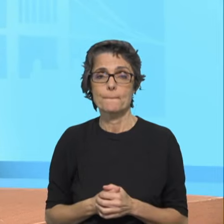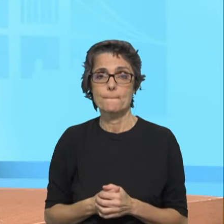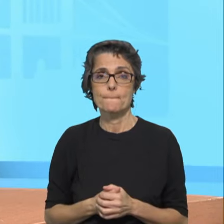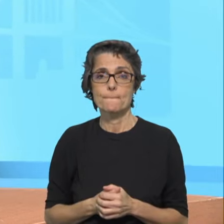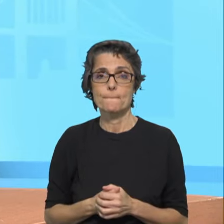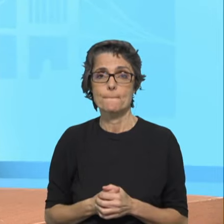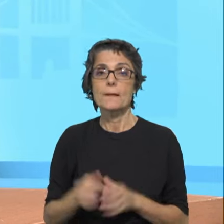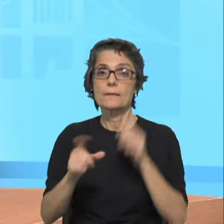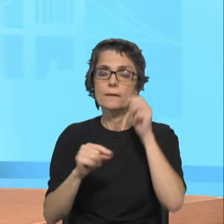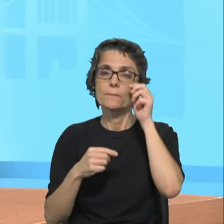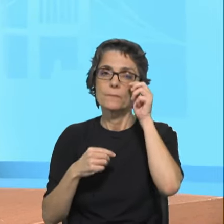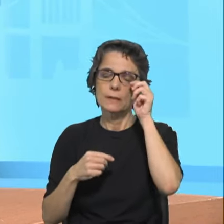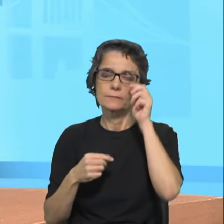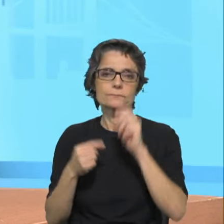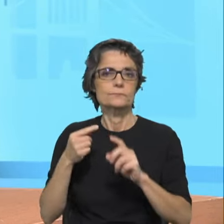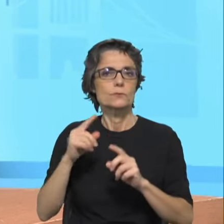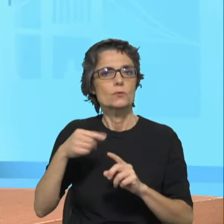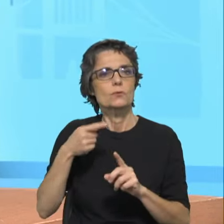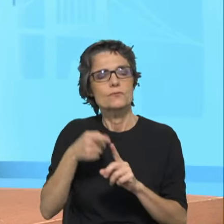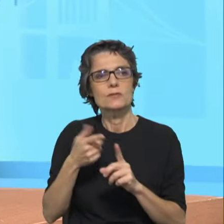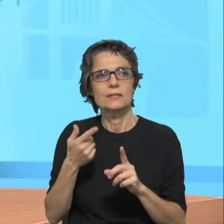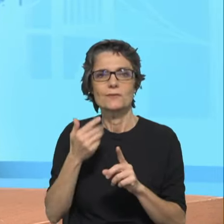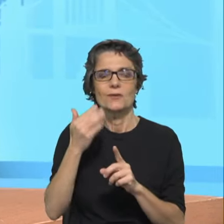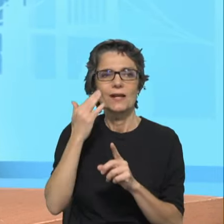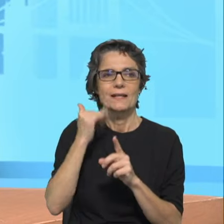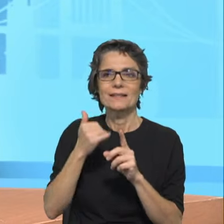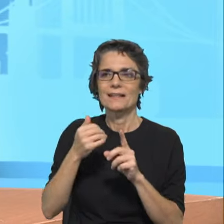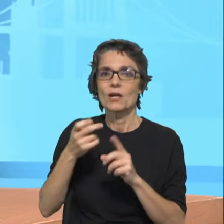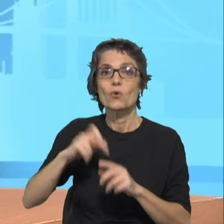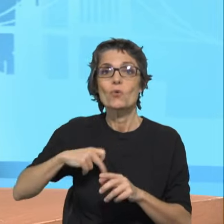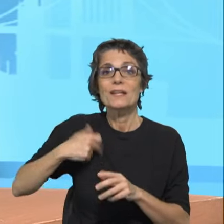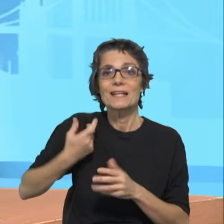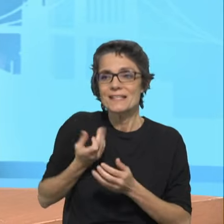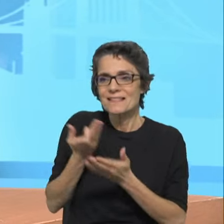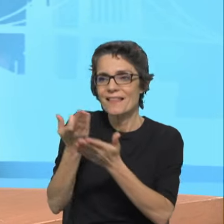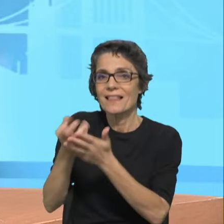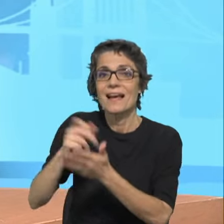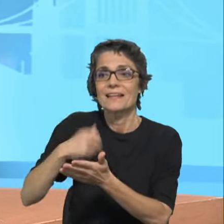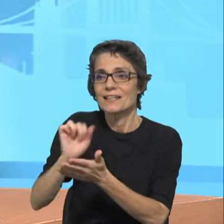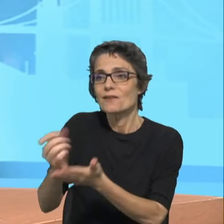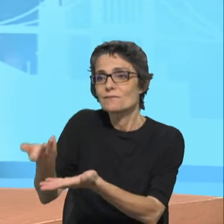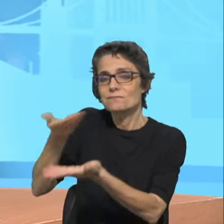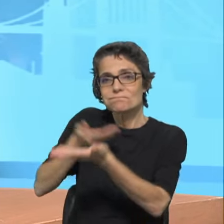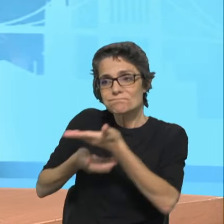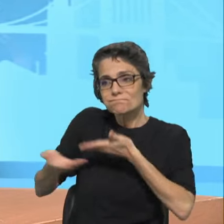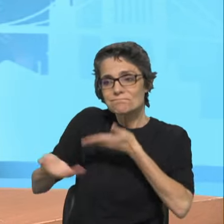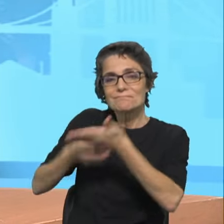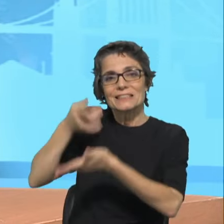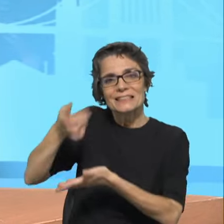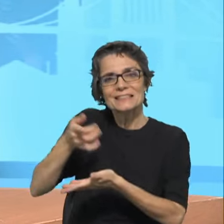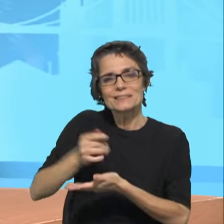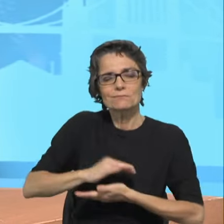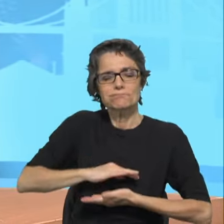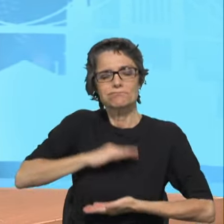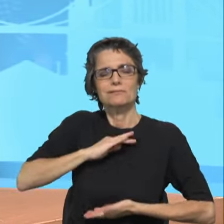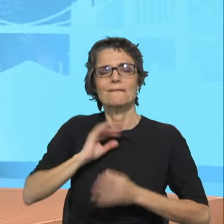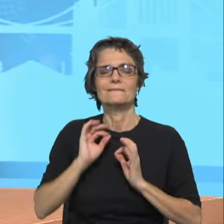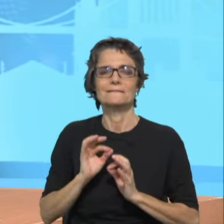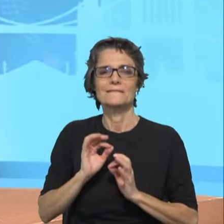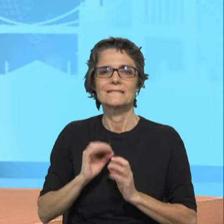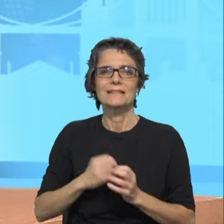também de nos alimentarmos uns dos outros, não é? Porque precisamos de sentir que não estamos sozinhos. E eu